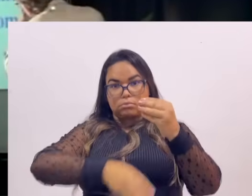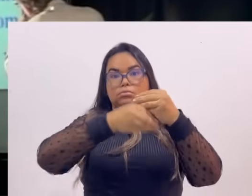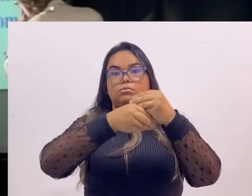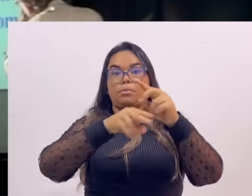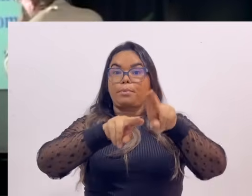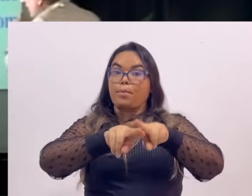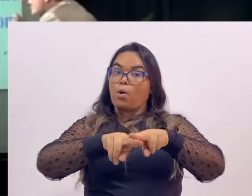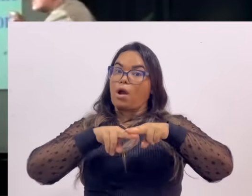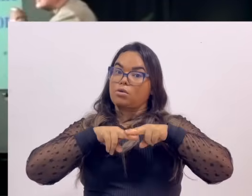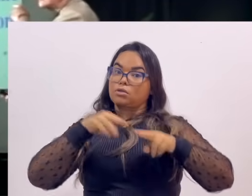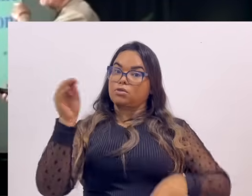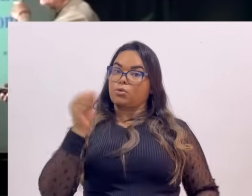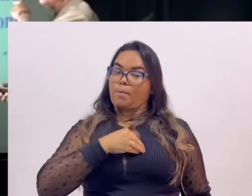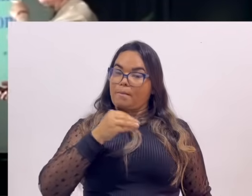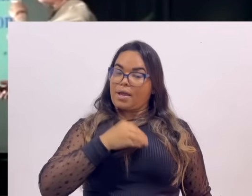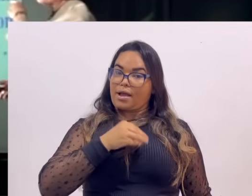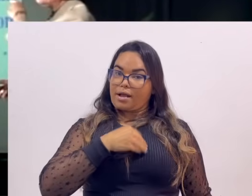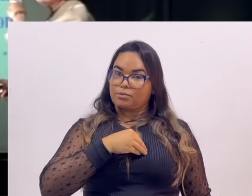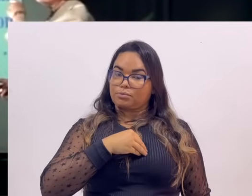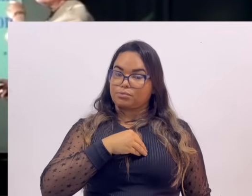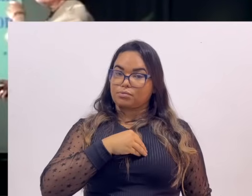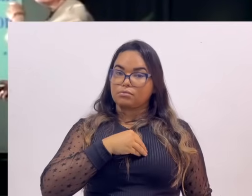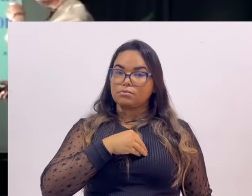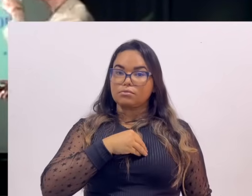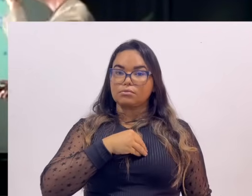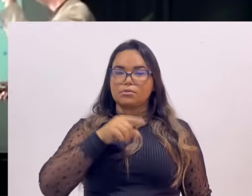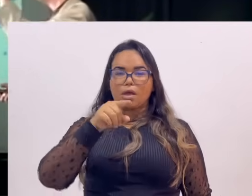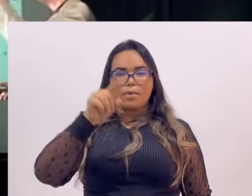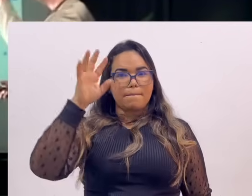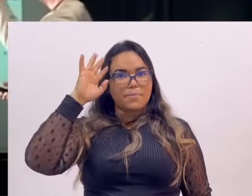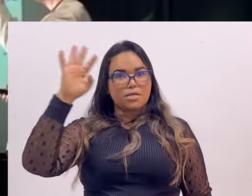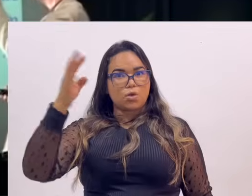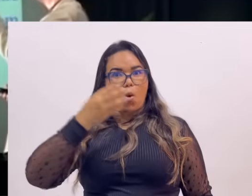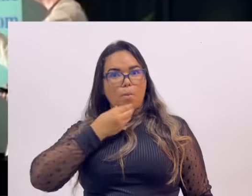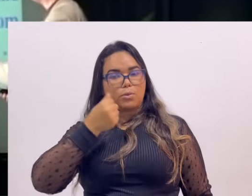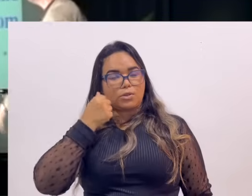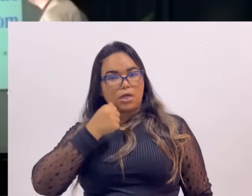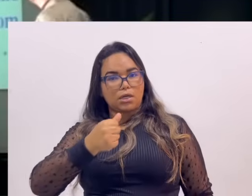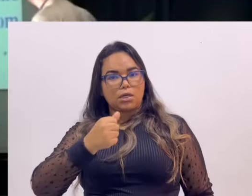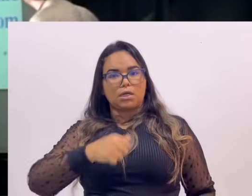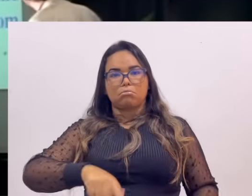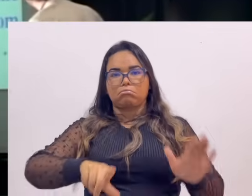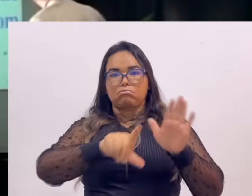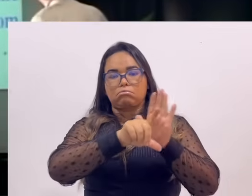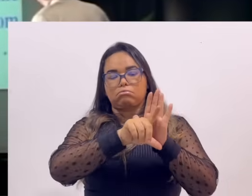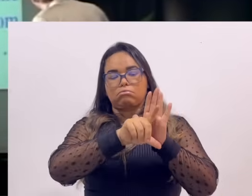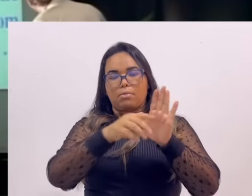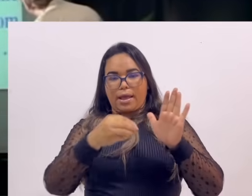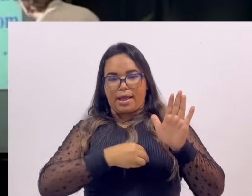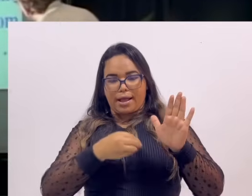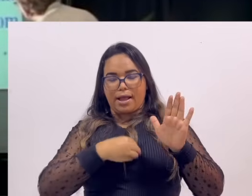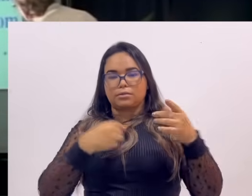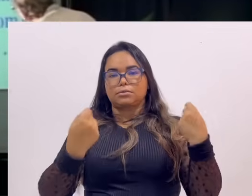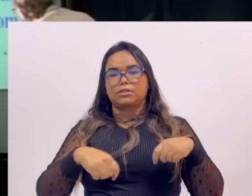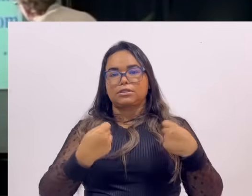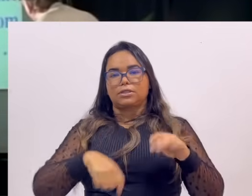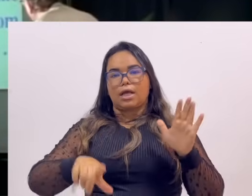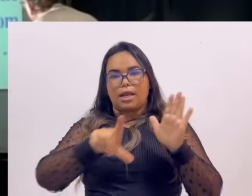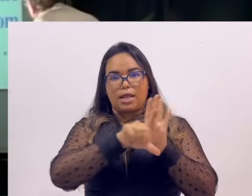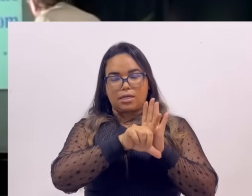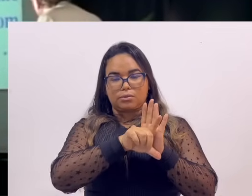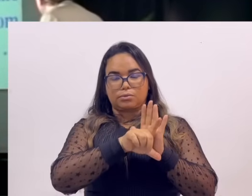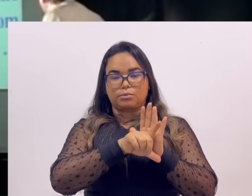por causa da transgressão. Agora, pensem, senhoras e senhores. Transgressão requer que haja uma lei, certo?